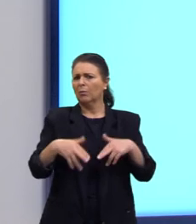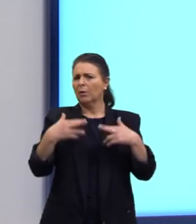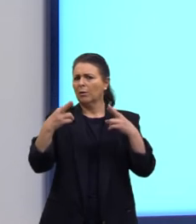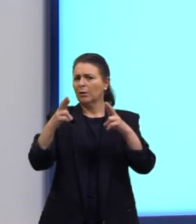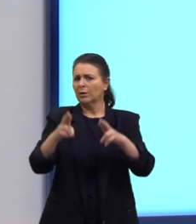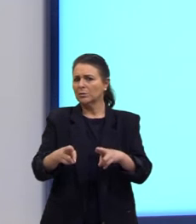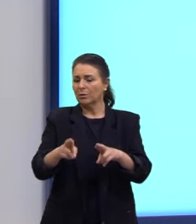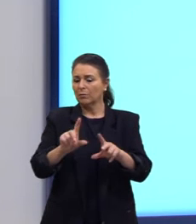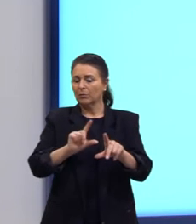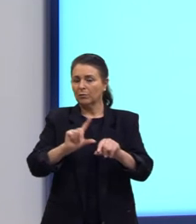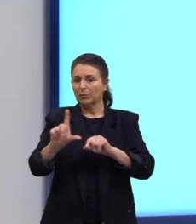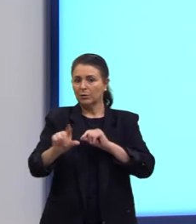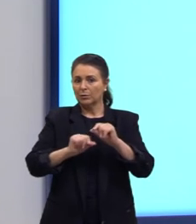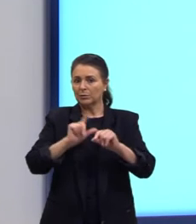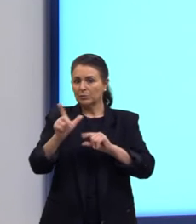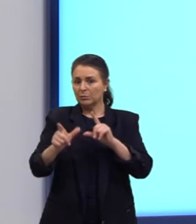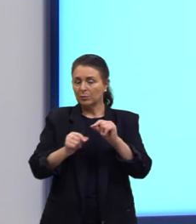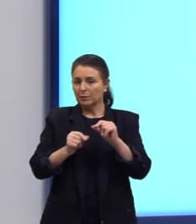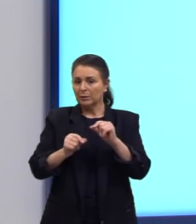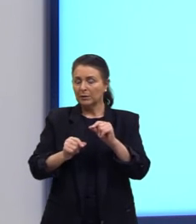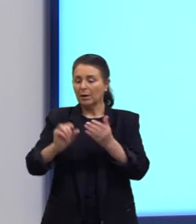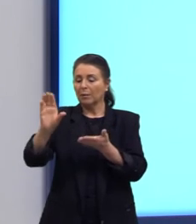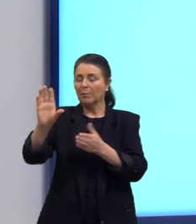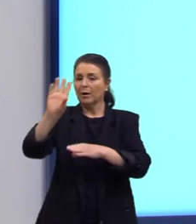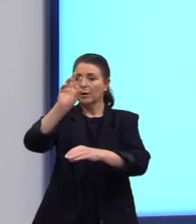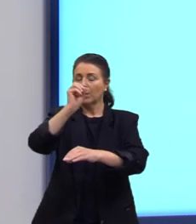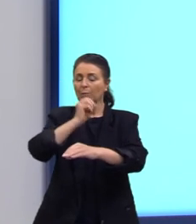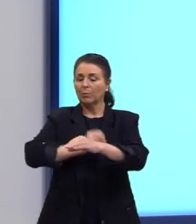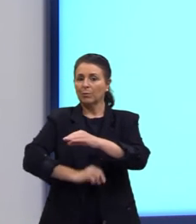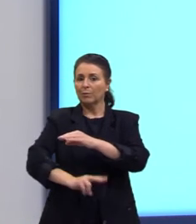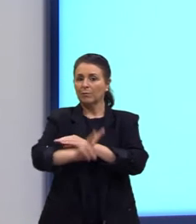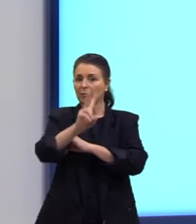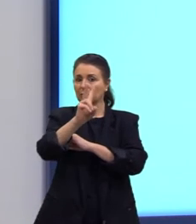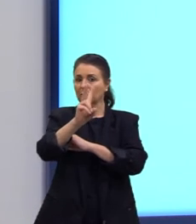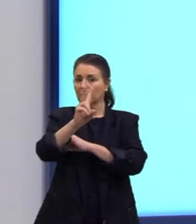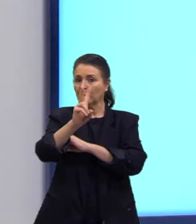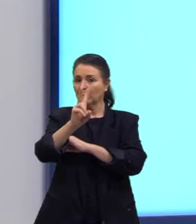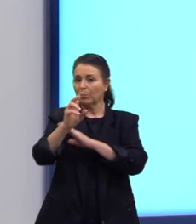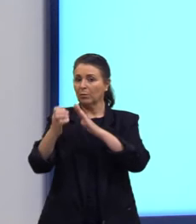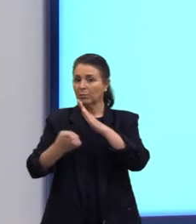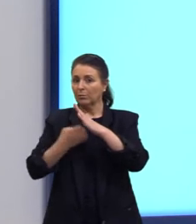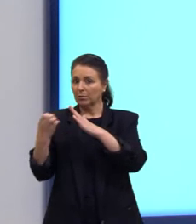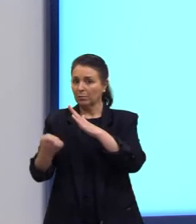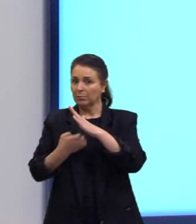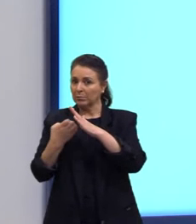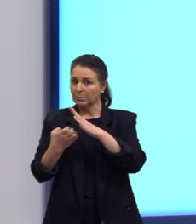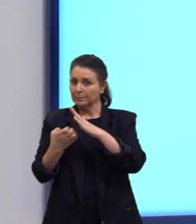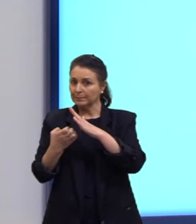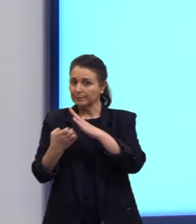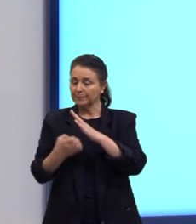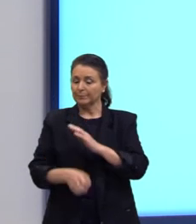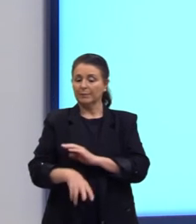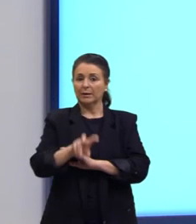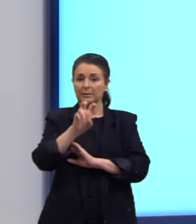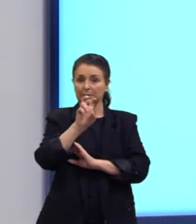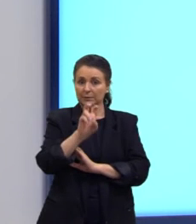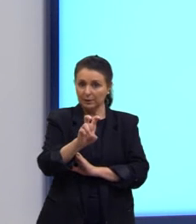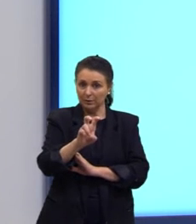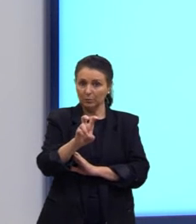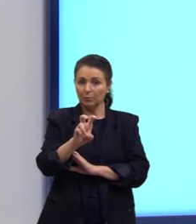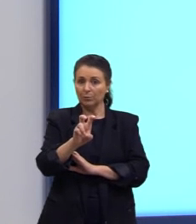selecionada para o investimento da construtora então assim com alternativas com as cinco regiões né